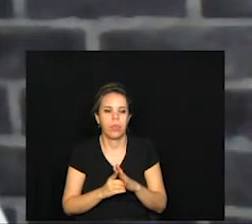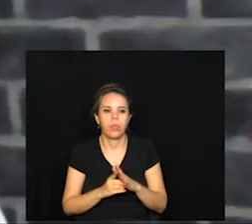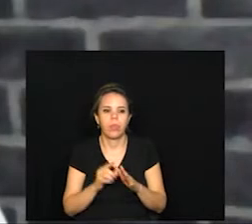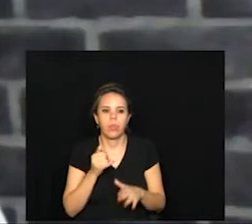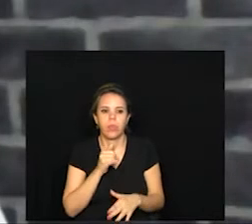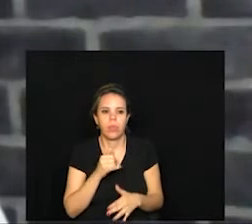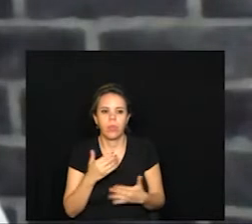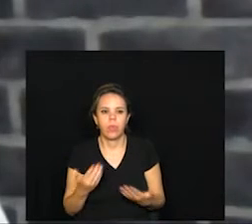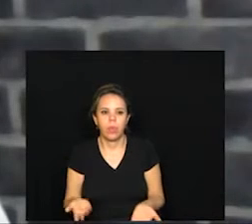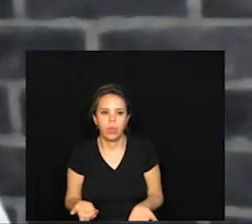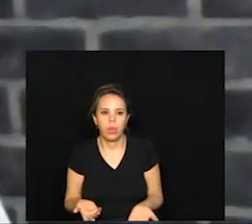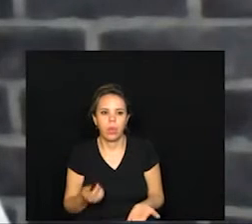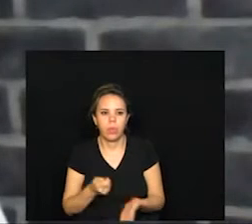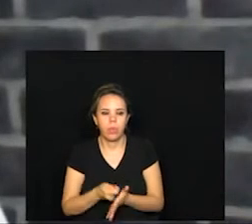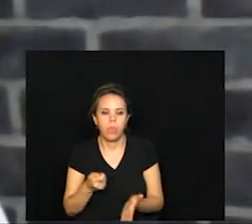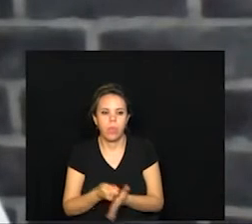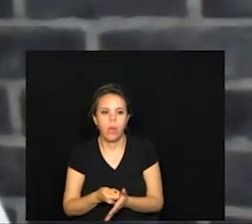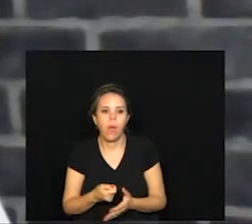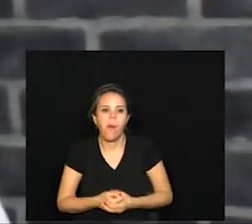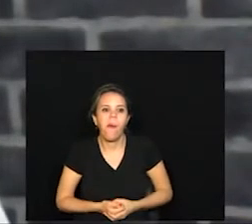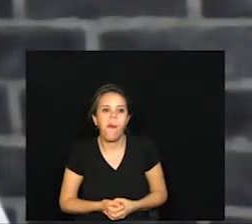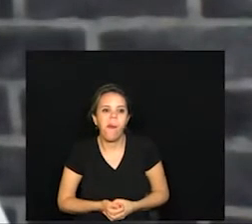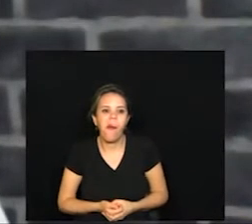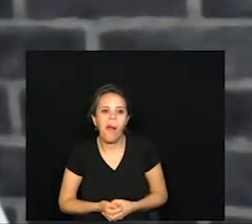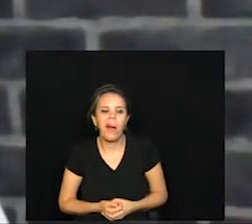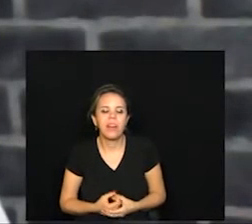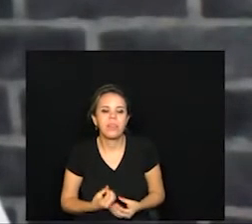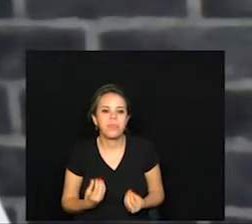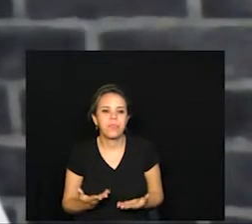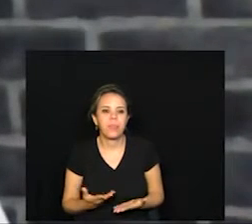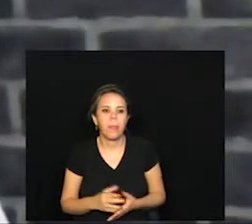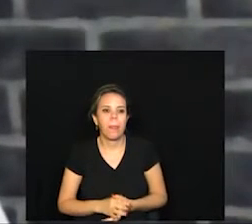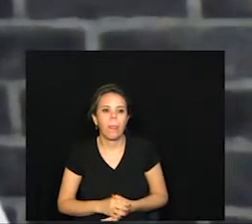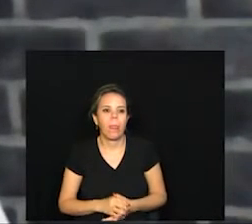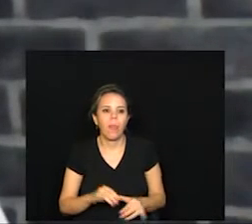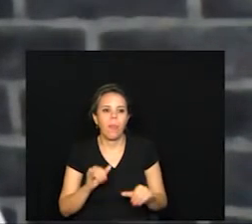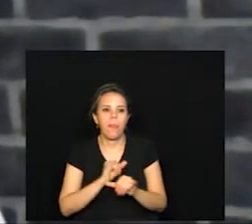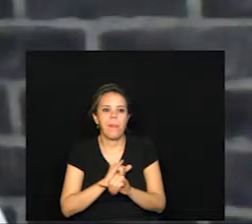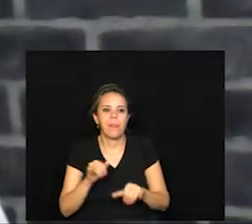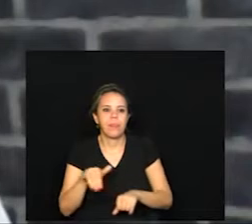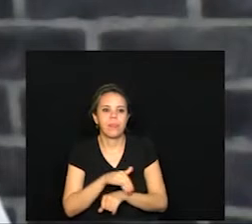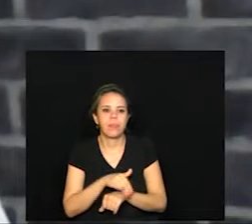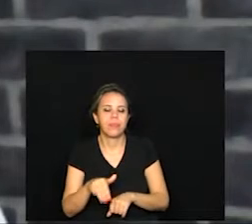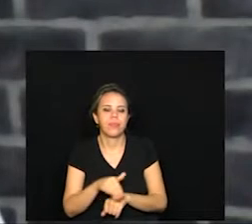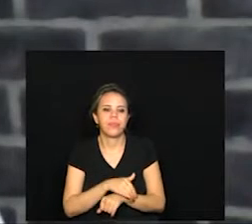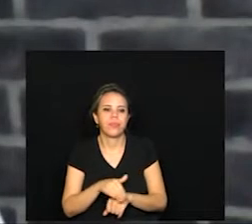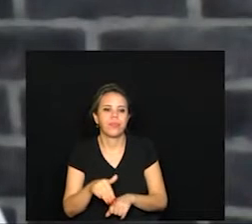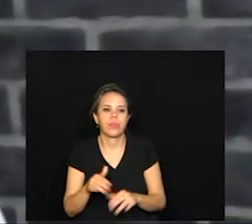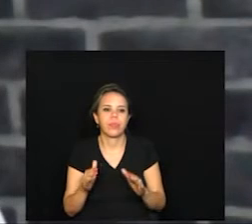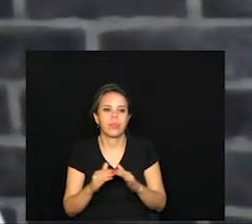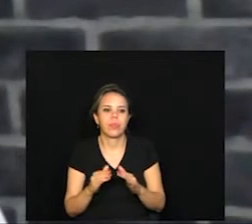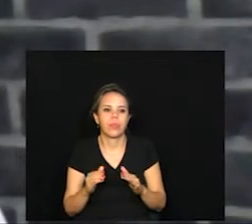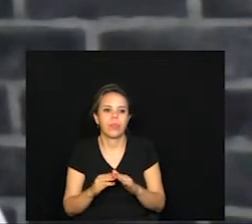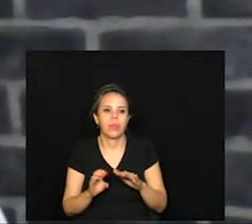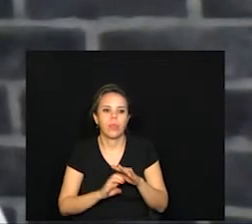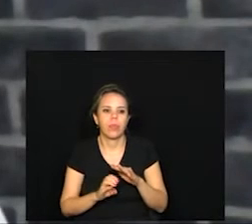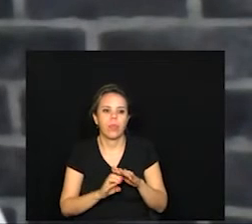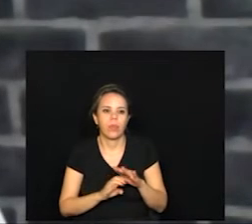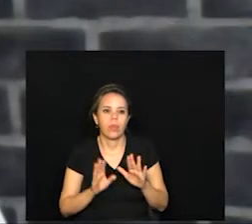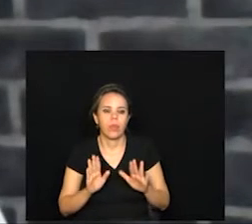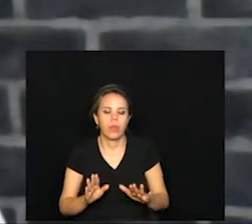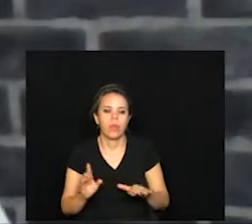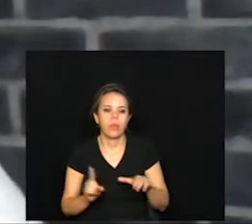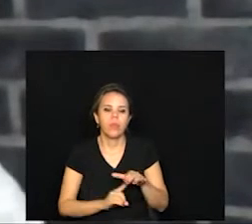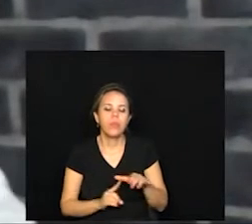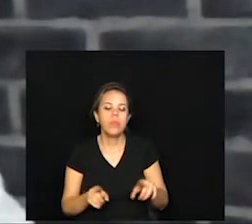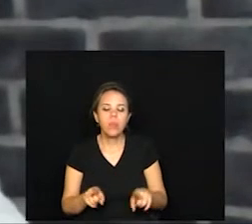eletrônico, ele obriga o fornecedor a informar o endereço físico e o CNPJ. Mas o